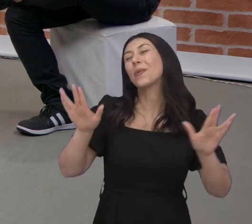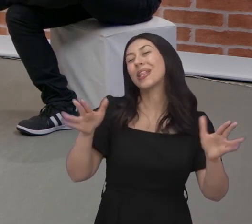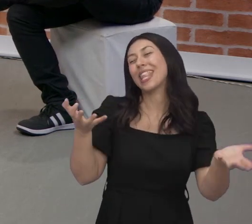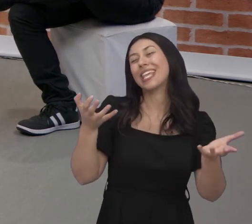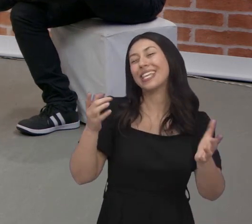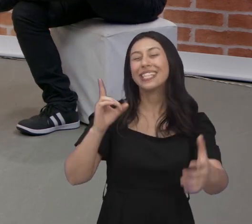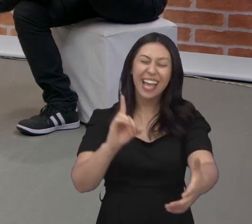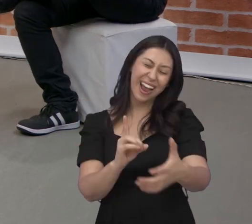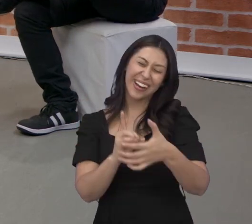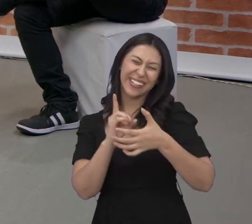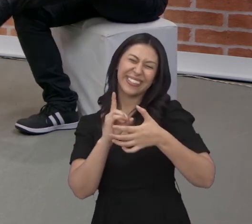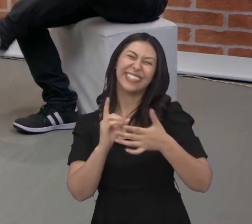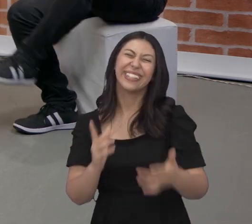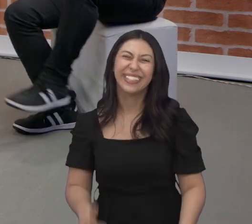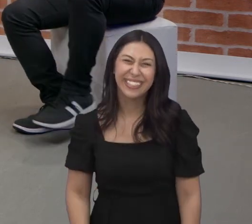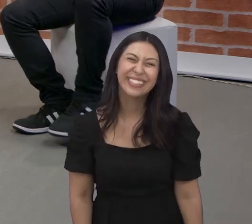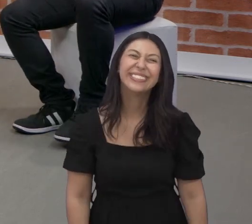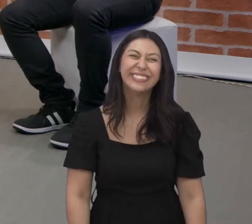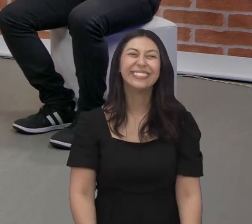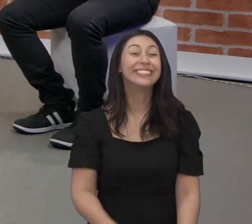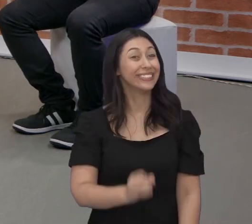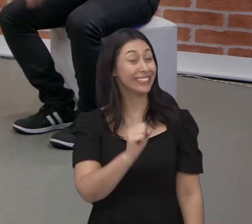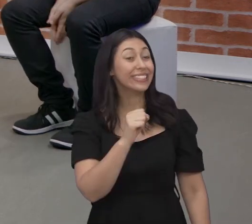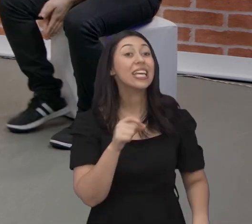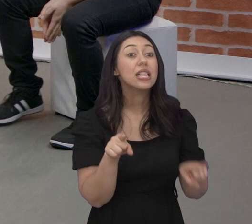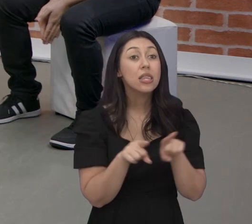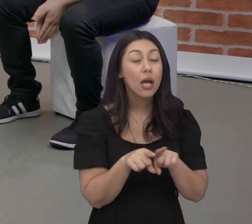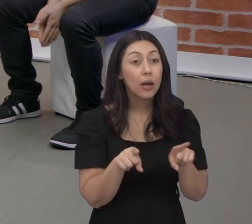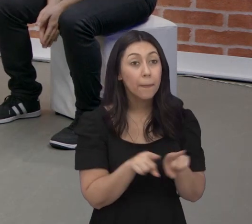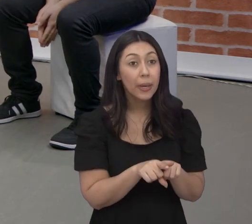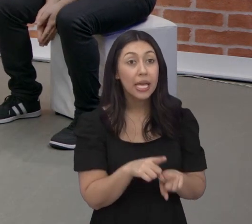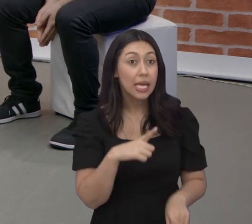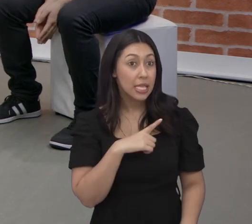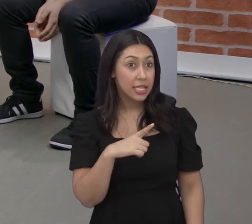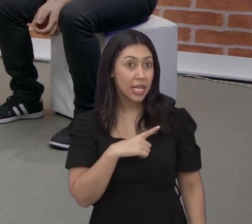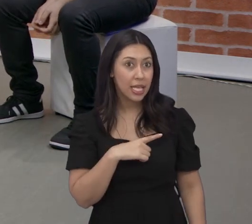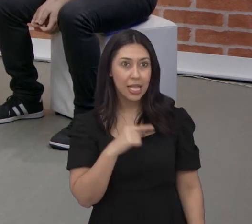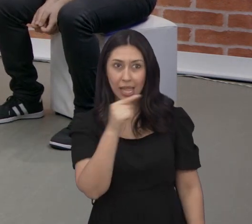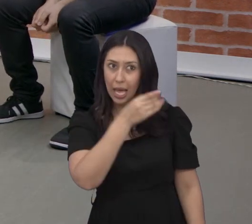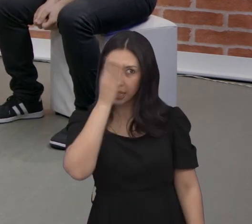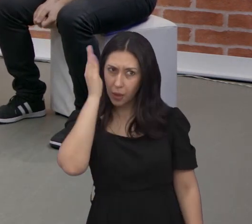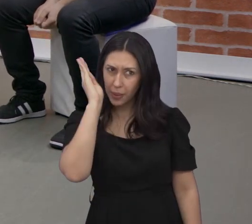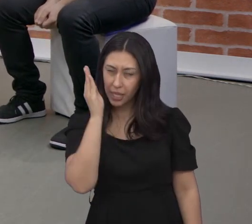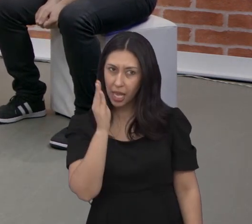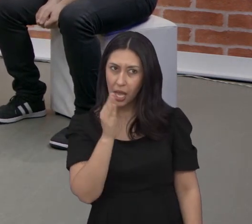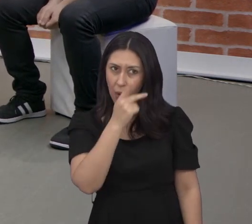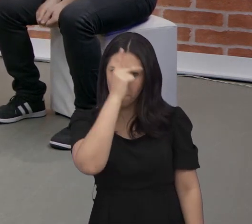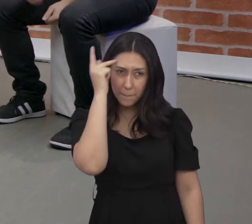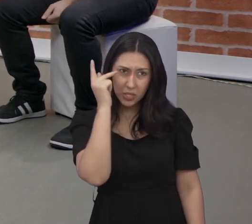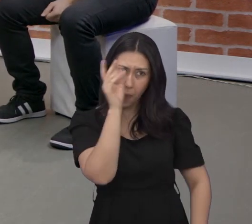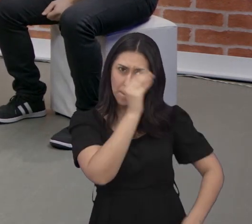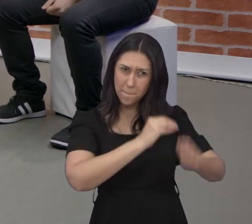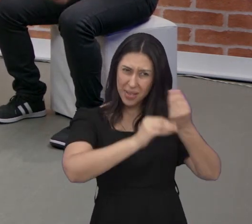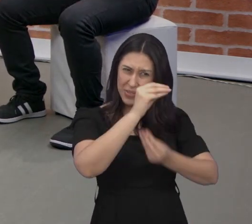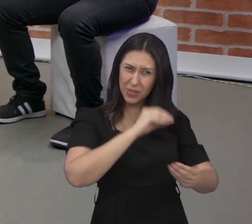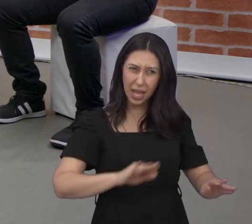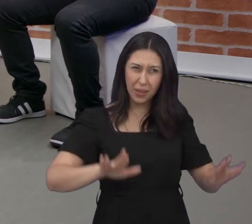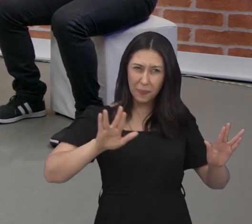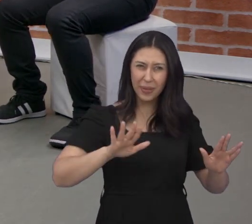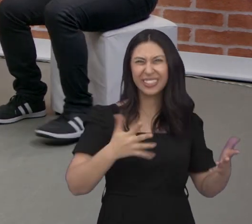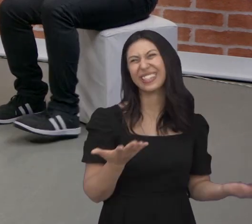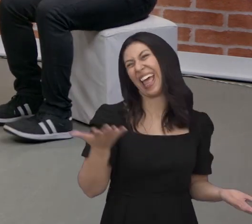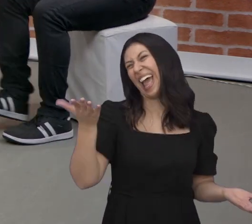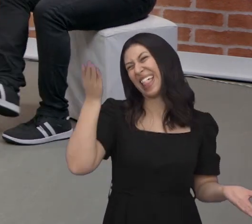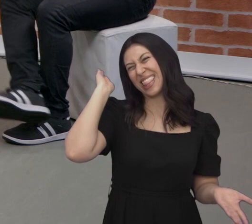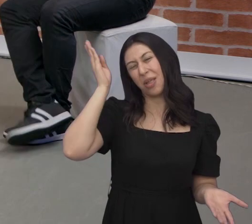acolhedora. E ó, vou mais além, viu? Tem um caso até de um híbrido extraterrestre em Taubaté, cara. Mas de Taubaté a gente já fica